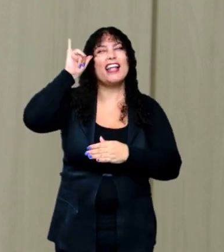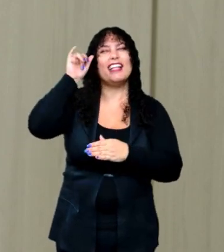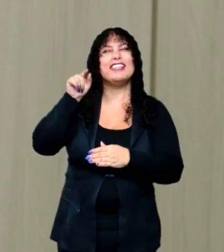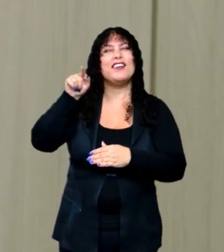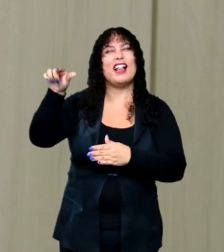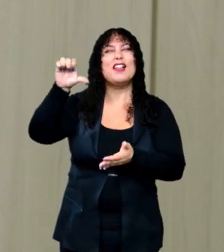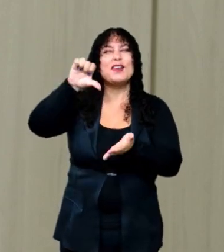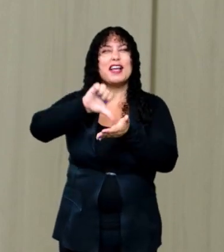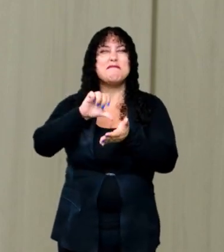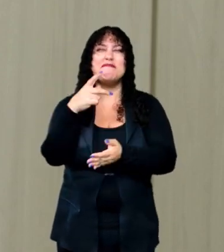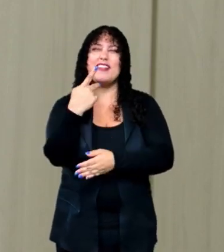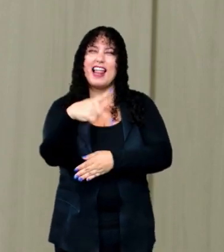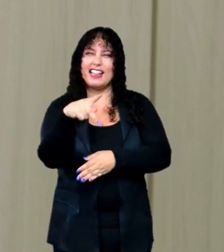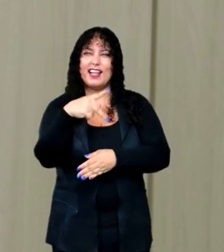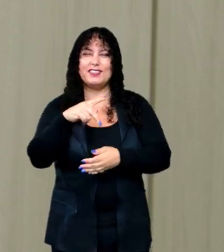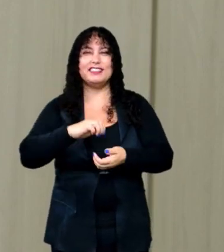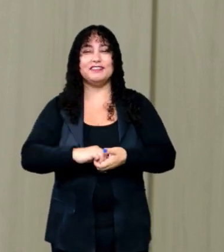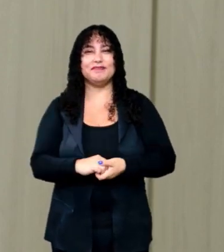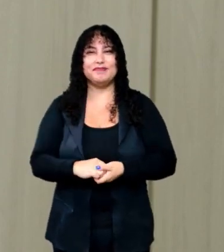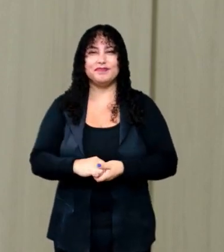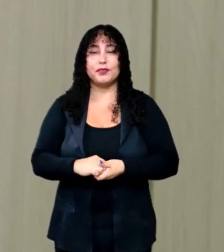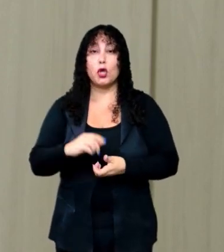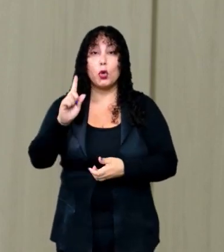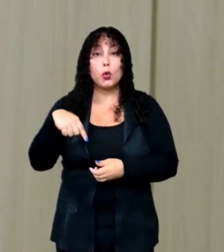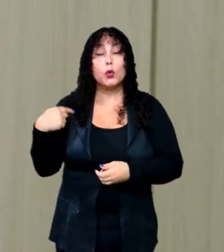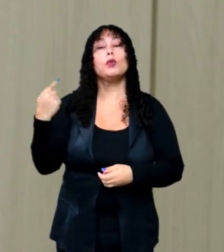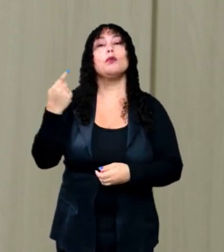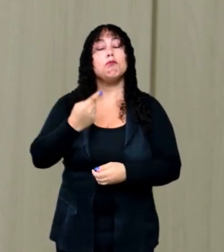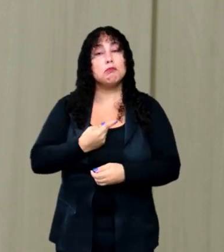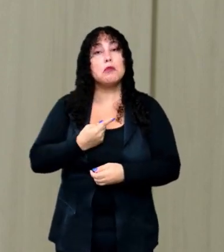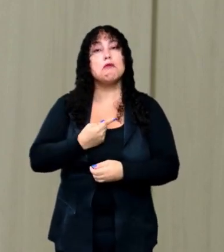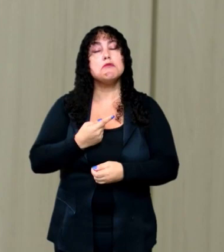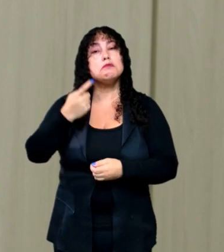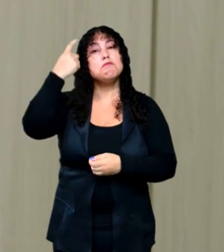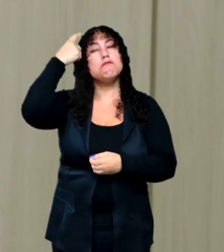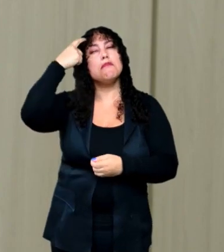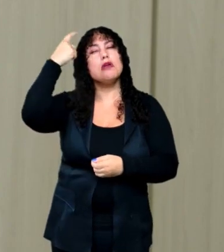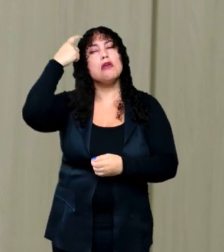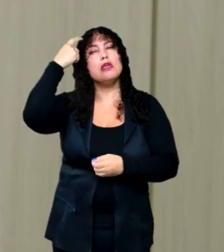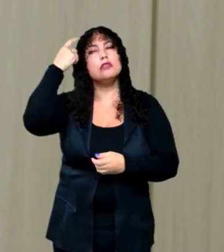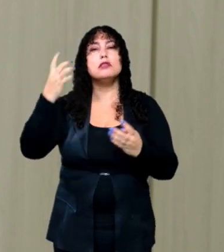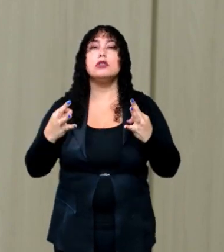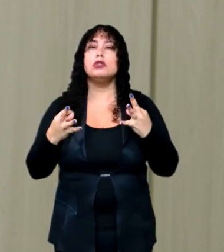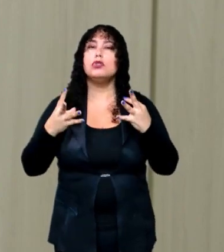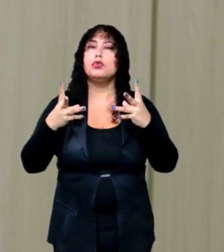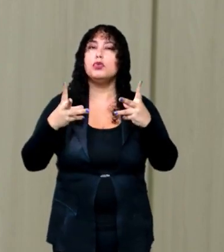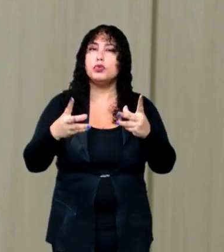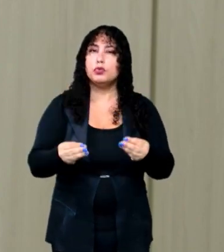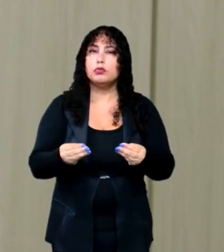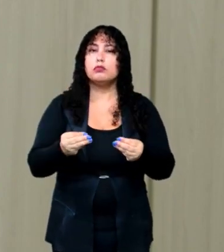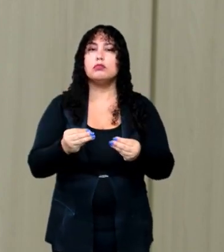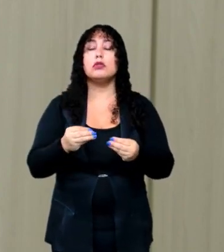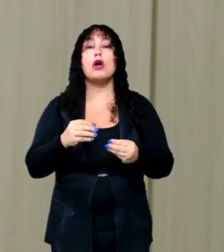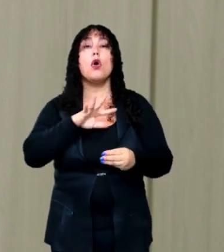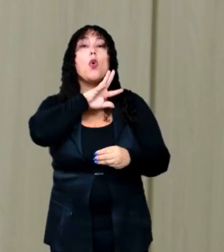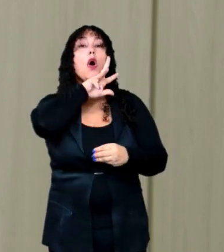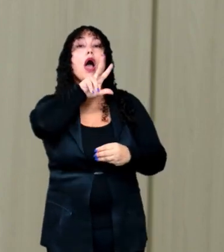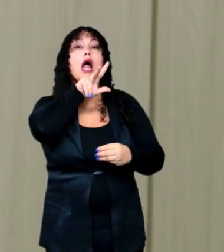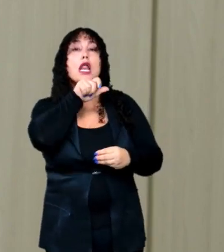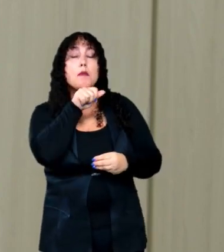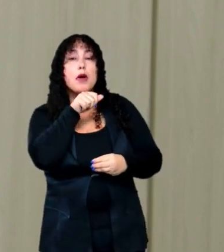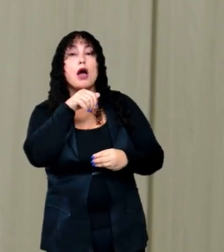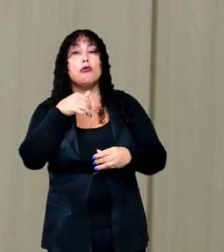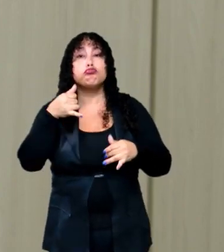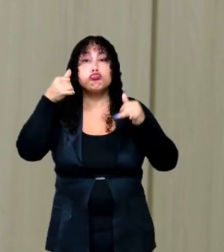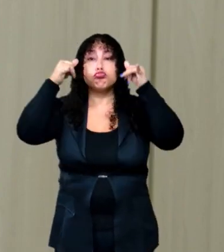campus Planaltina, a gente pensa, né, nisso tudo, né? Então, o animal lá dentro, o suíno, não